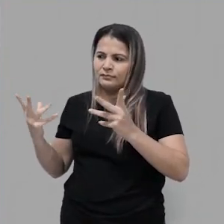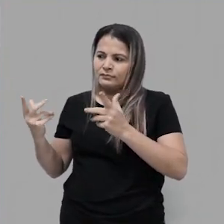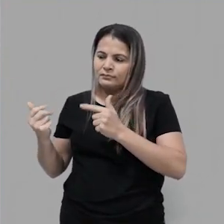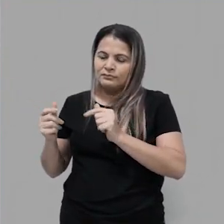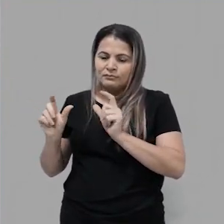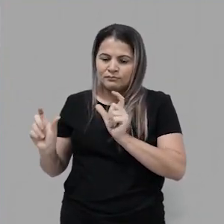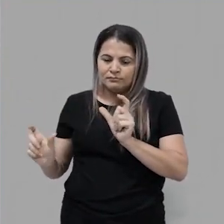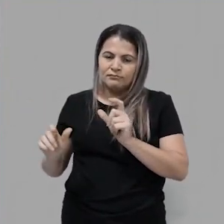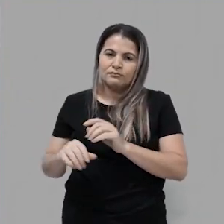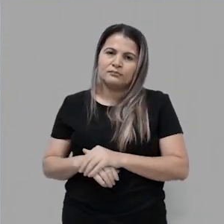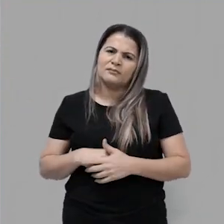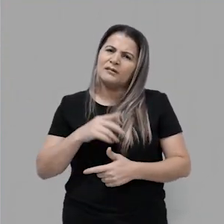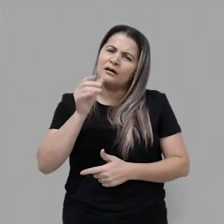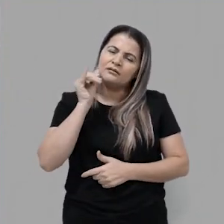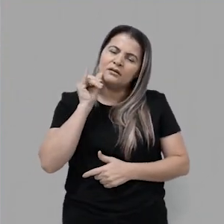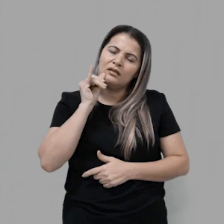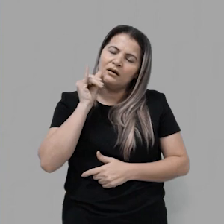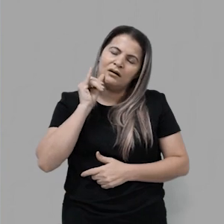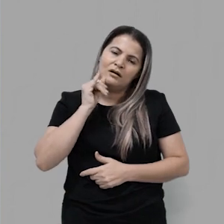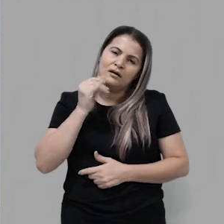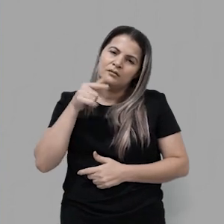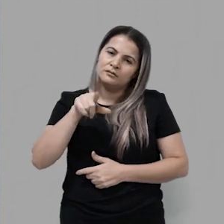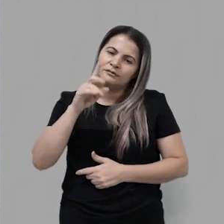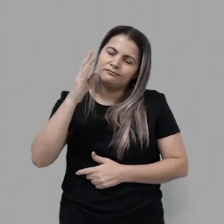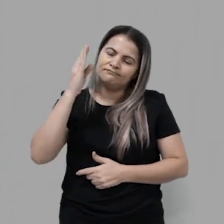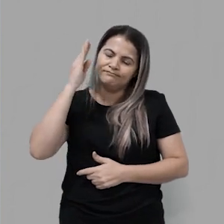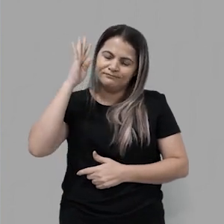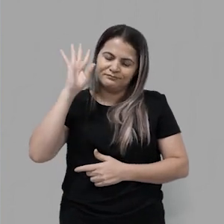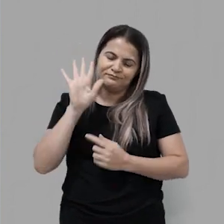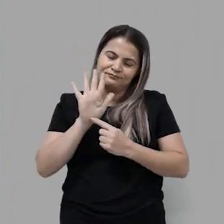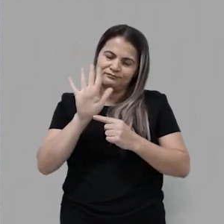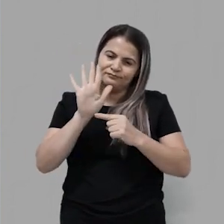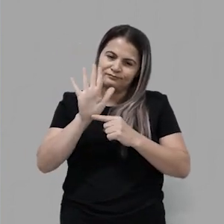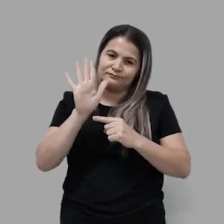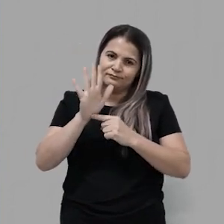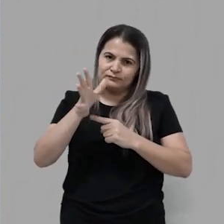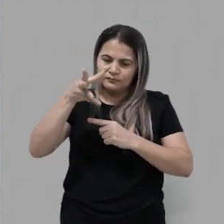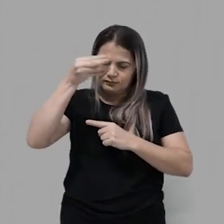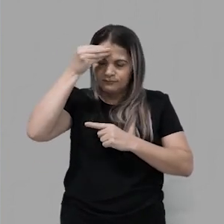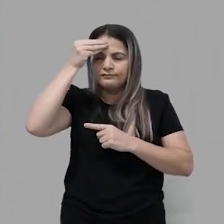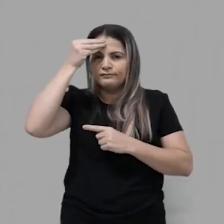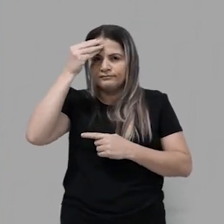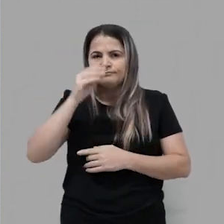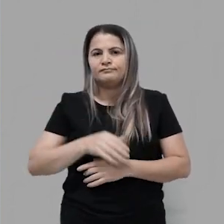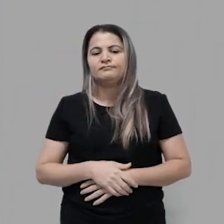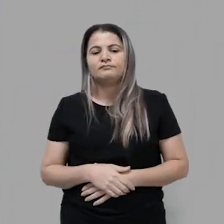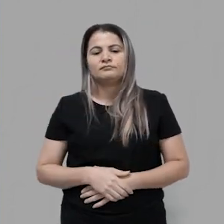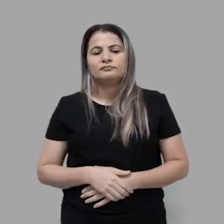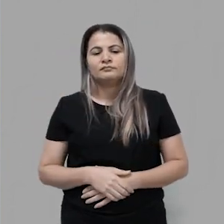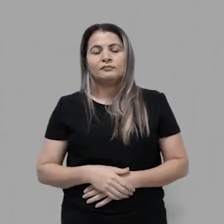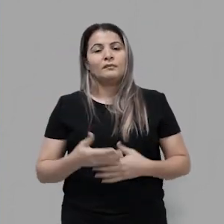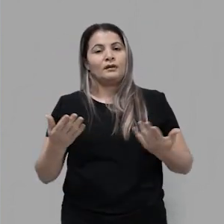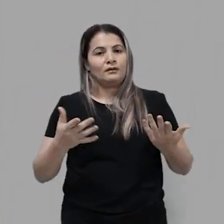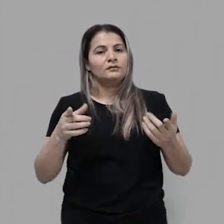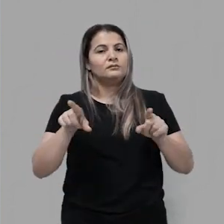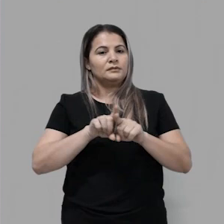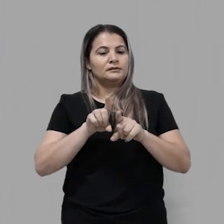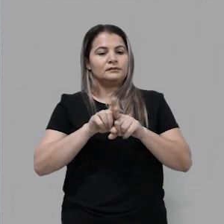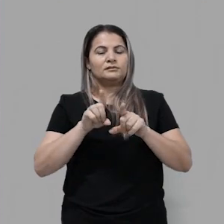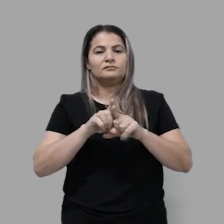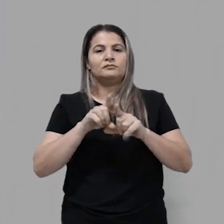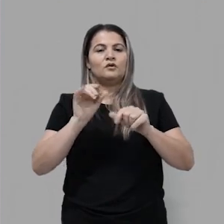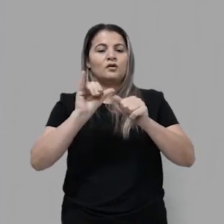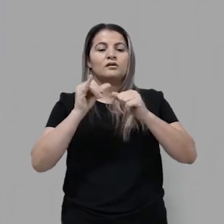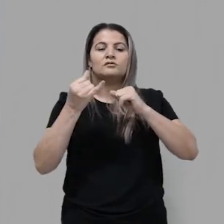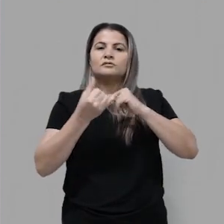são alguns exemplos para te ajudar na memorização e na visualização. E aqui tem alguns dos adjetivos mais